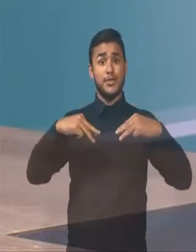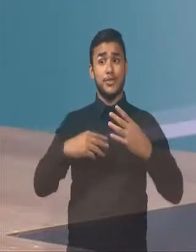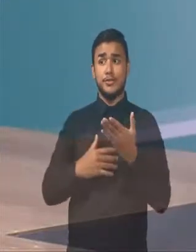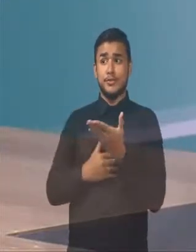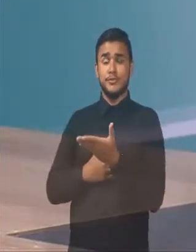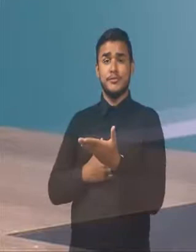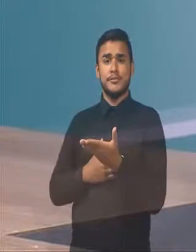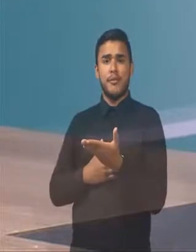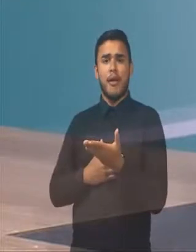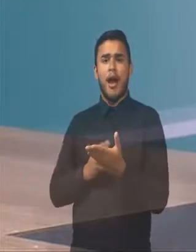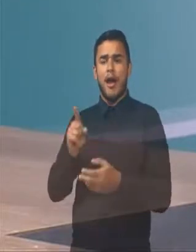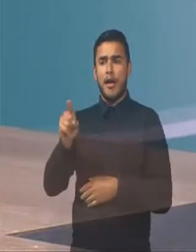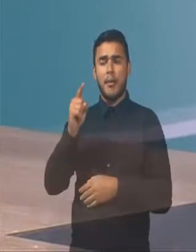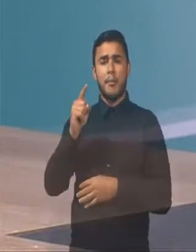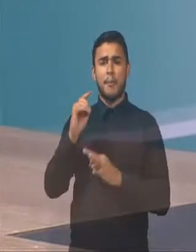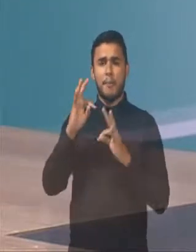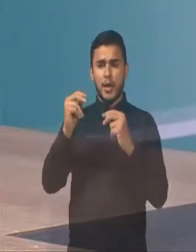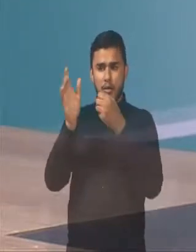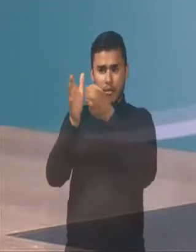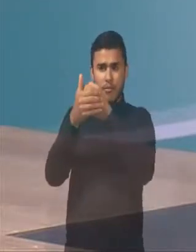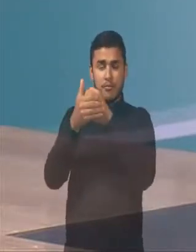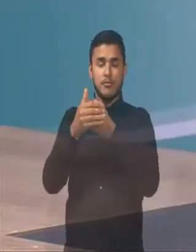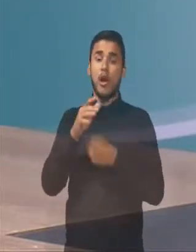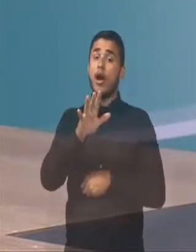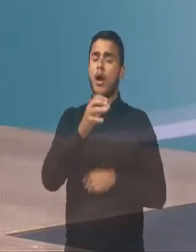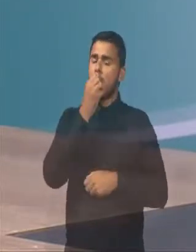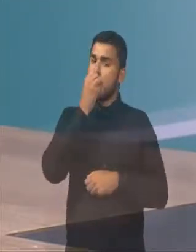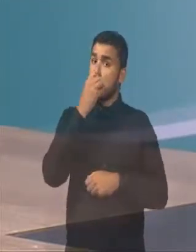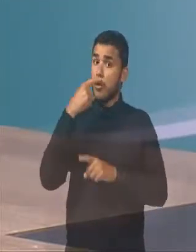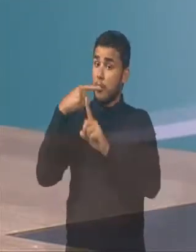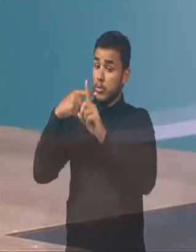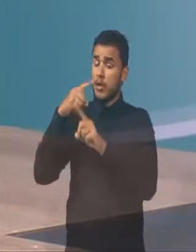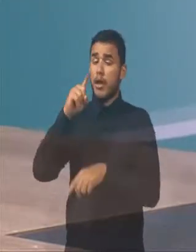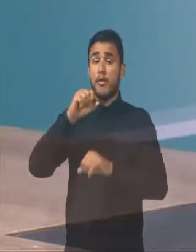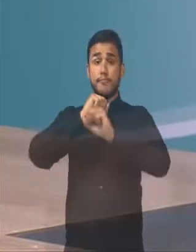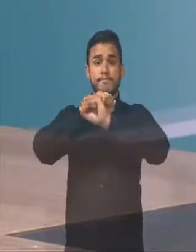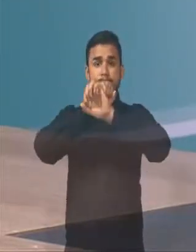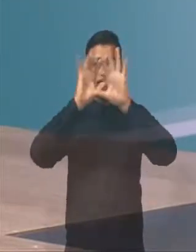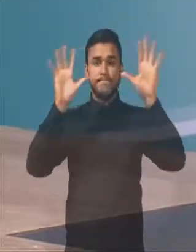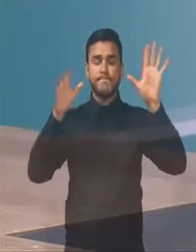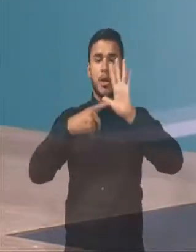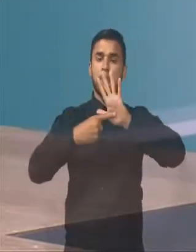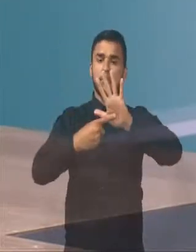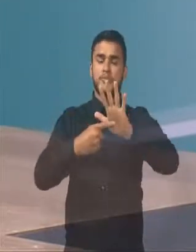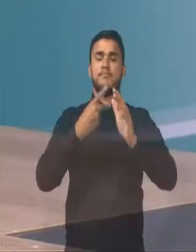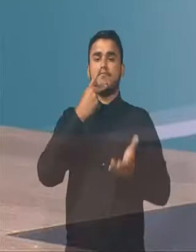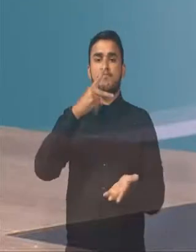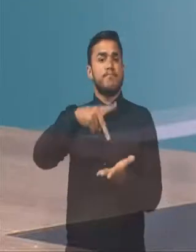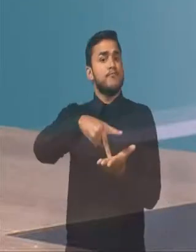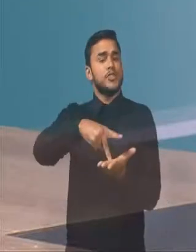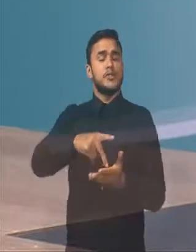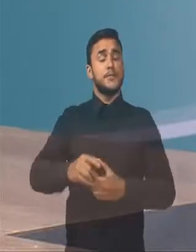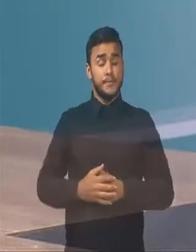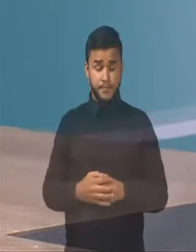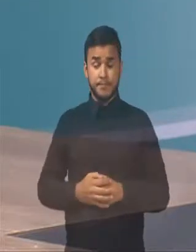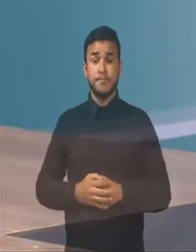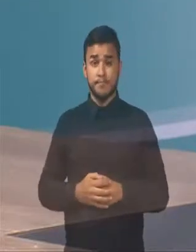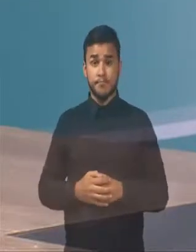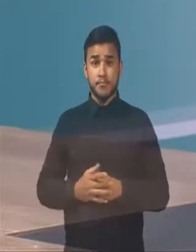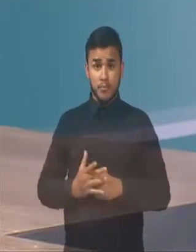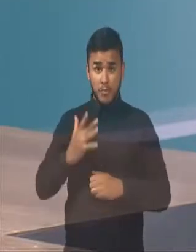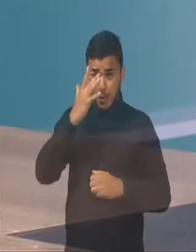na medida em que há transparência. A sociedade é que tem que se capacitar